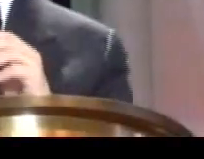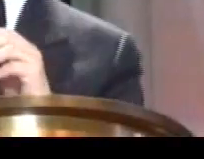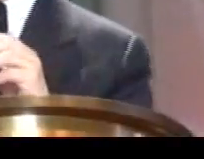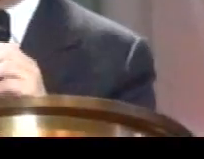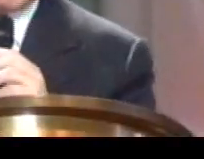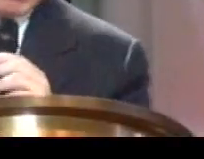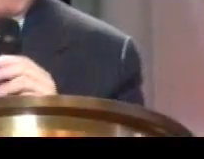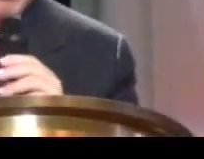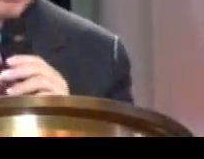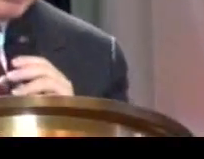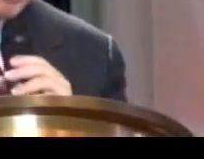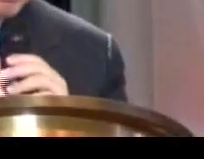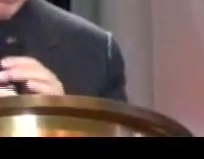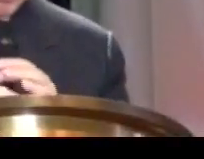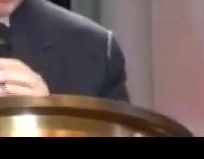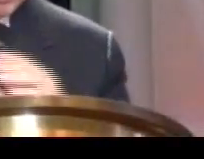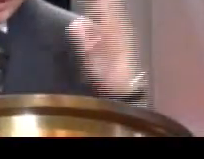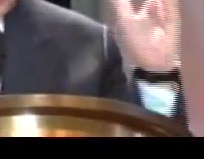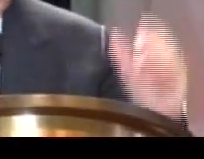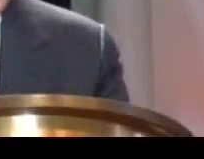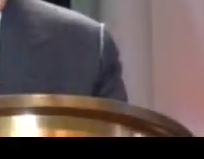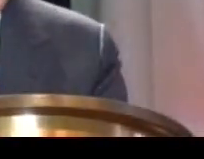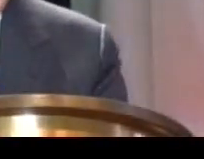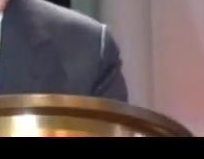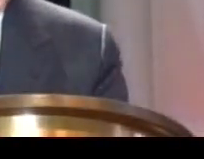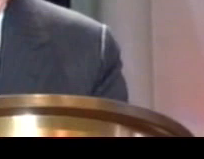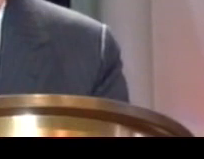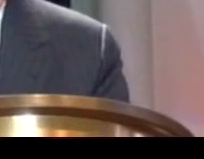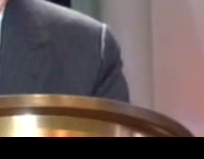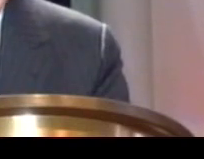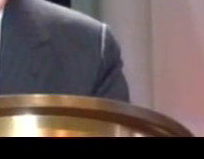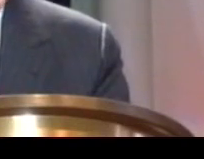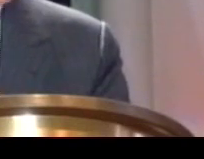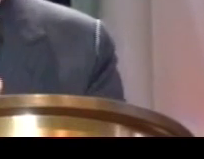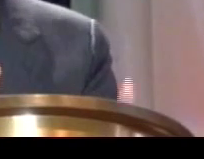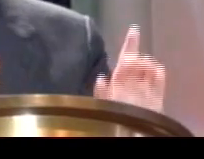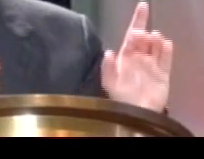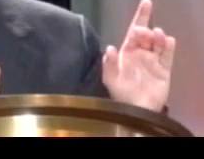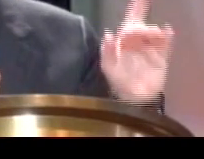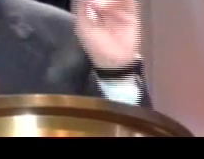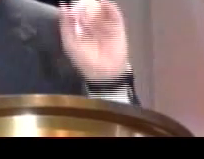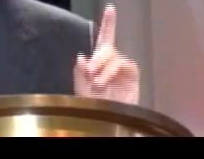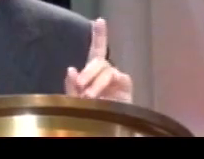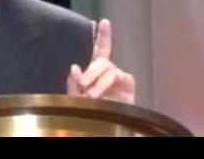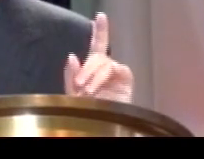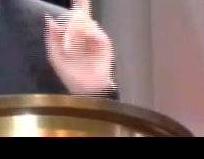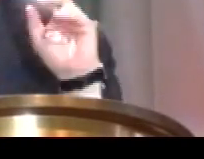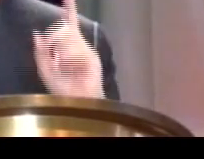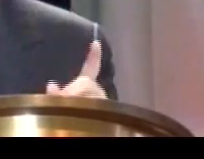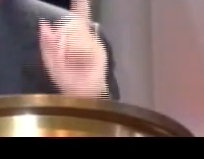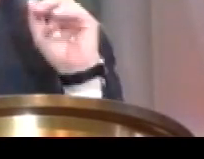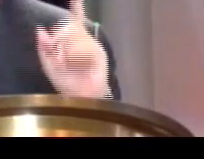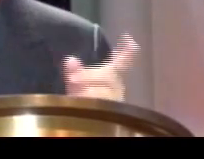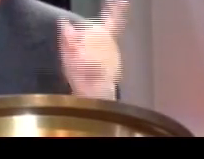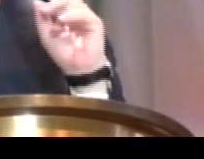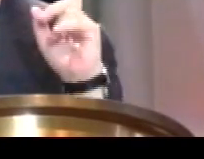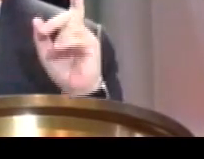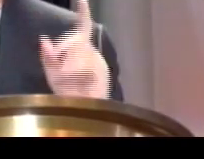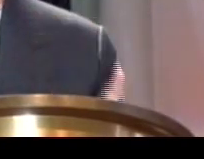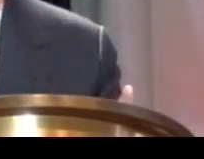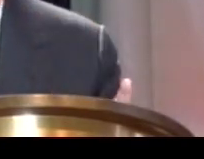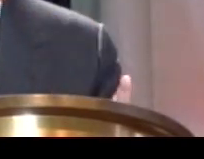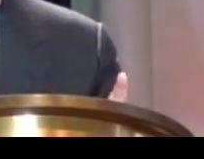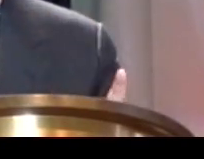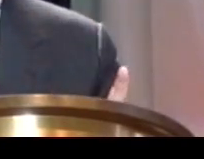acontecer todos os homens comparecendo diante do tribunal de Deus. Há pessoas que não